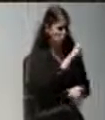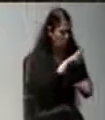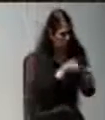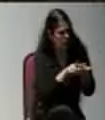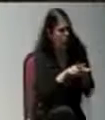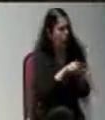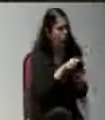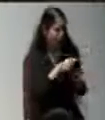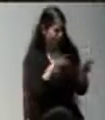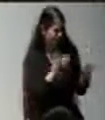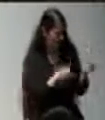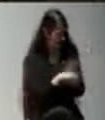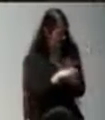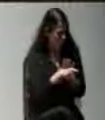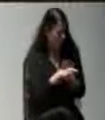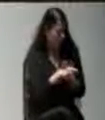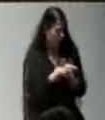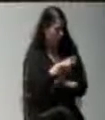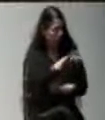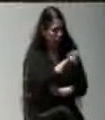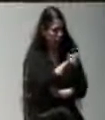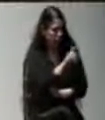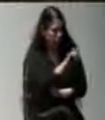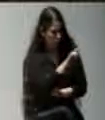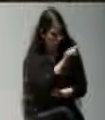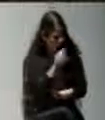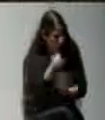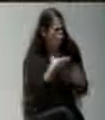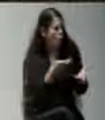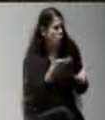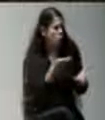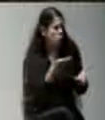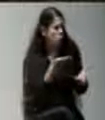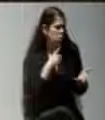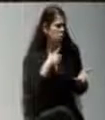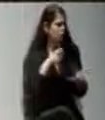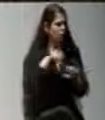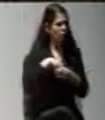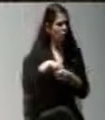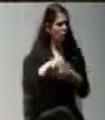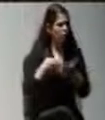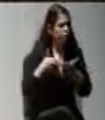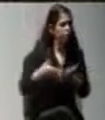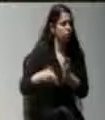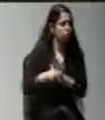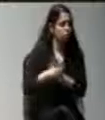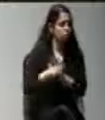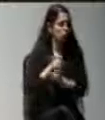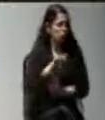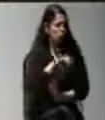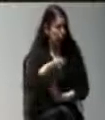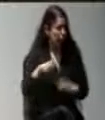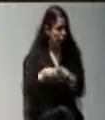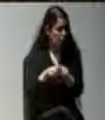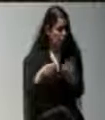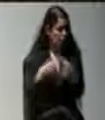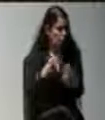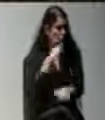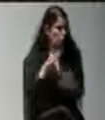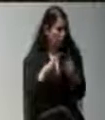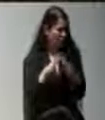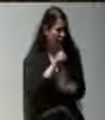as caravanas da favela, da Benguela ou de Guiné, que habitam nossas escolas e nossa história.